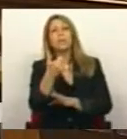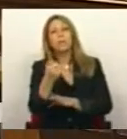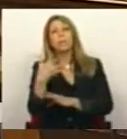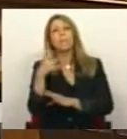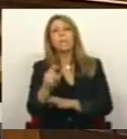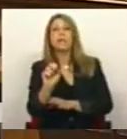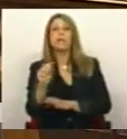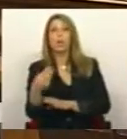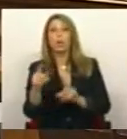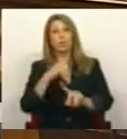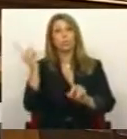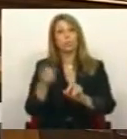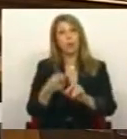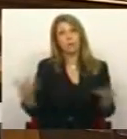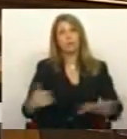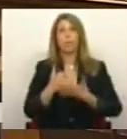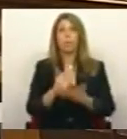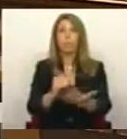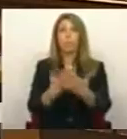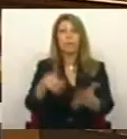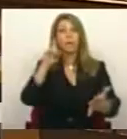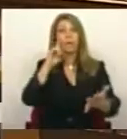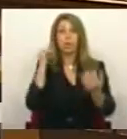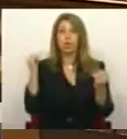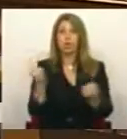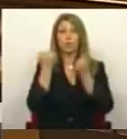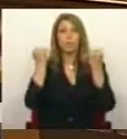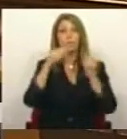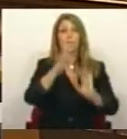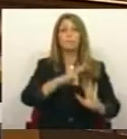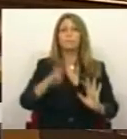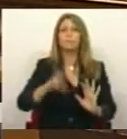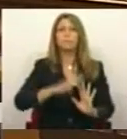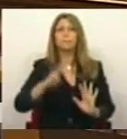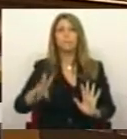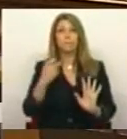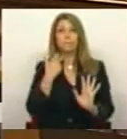ano. São contributos para procurar garantir a sobrevivência de milhares e milhares de